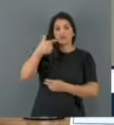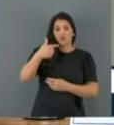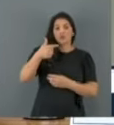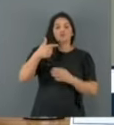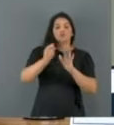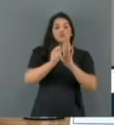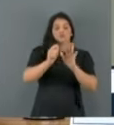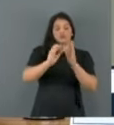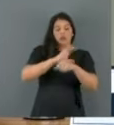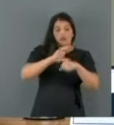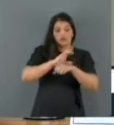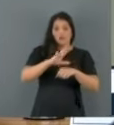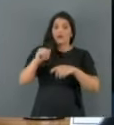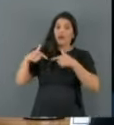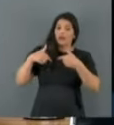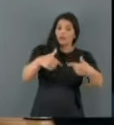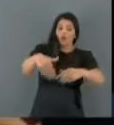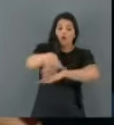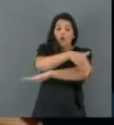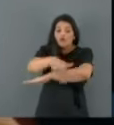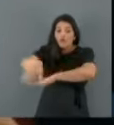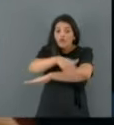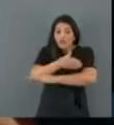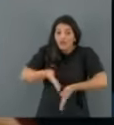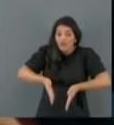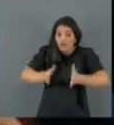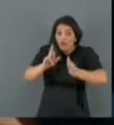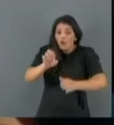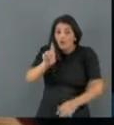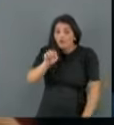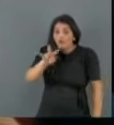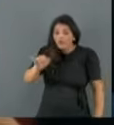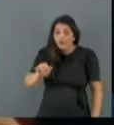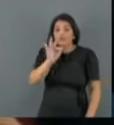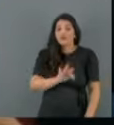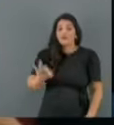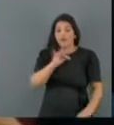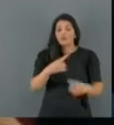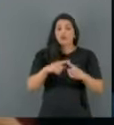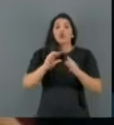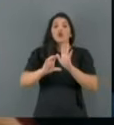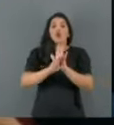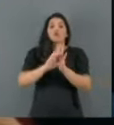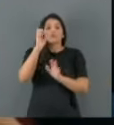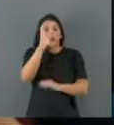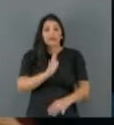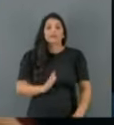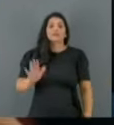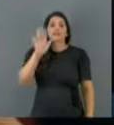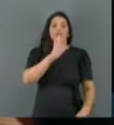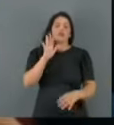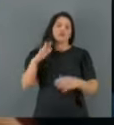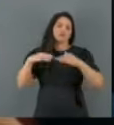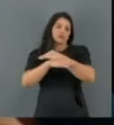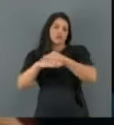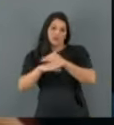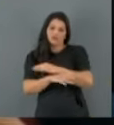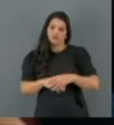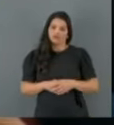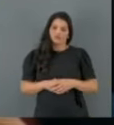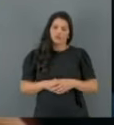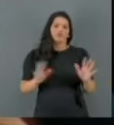seja, atuar nas rodovias federais e, segundo determina o Código Brasileiro de Trânsito, sem prejuízo da ação fazendária e de outros